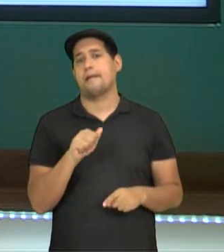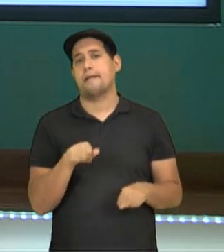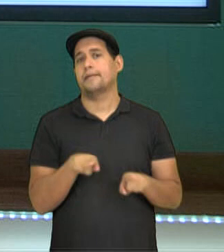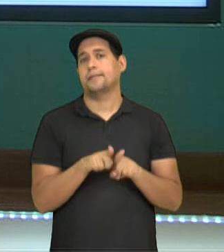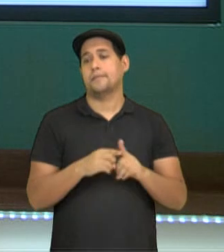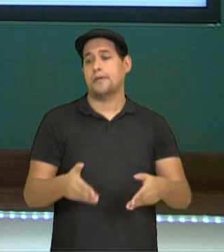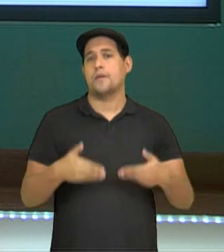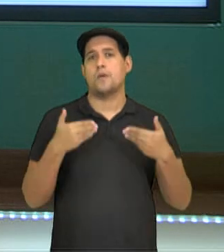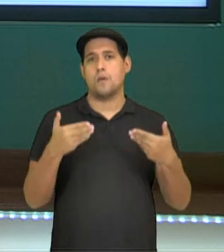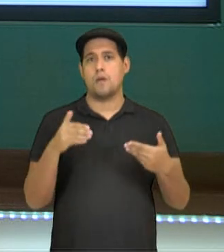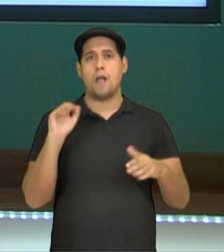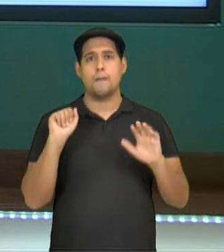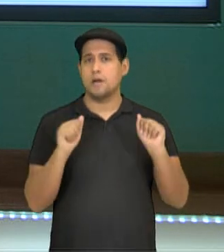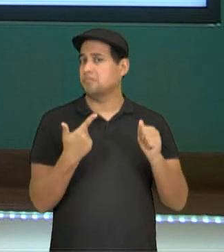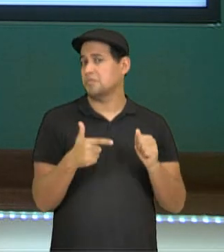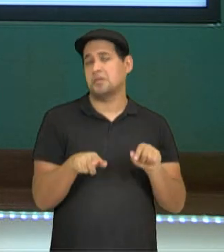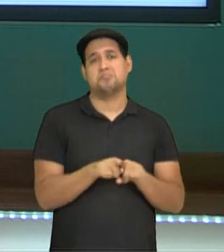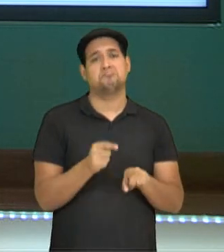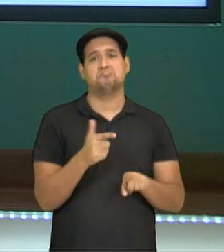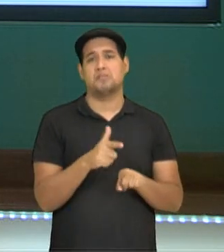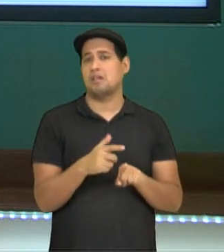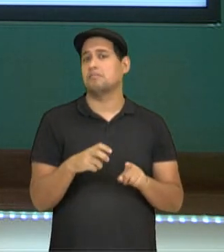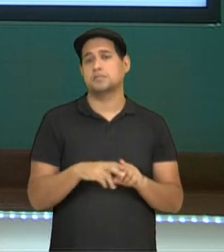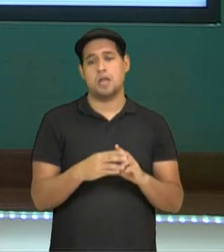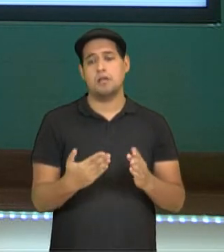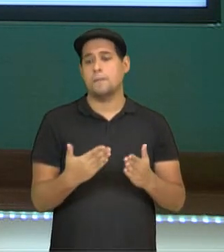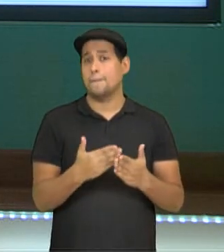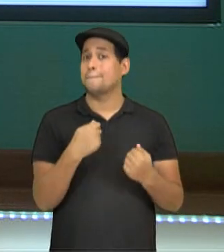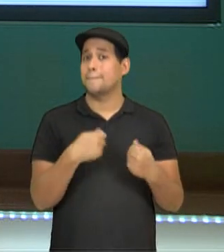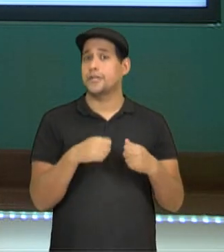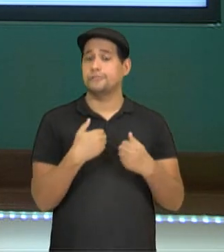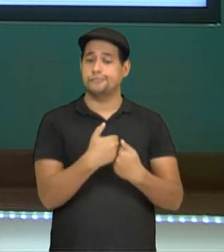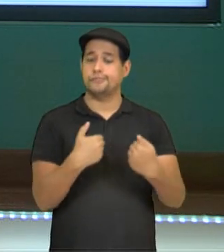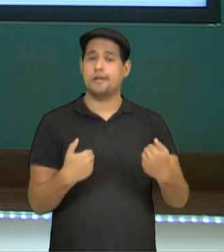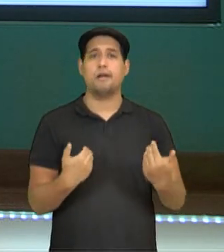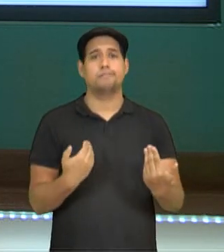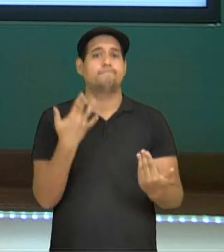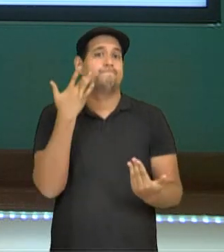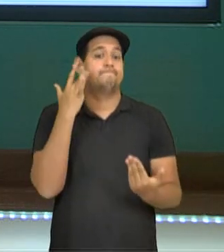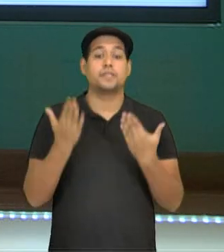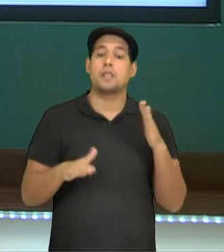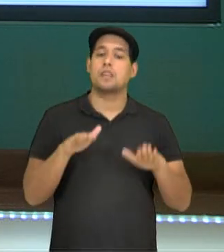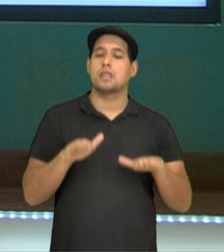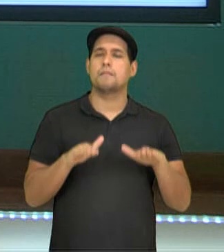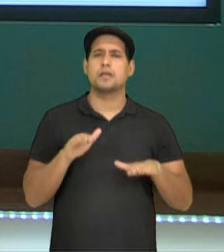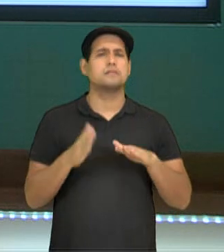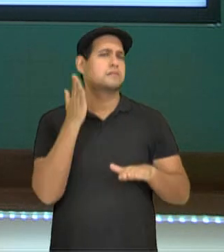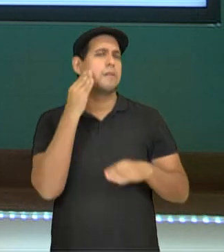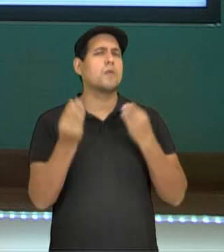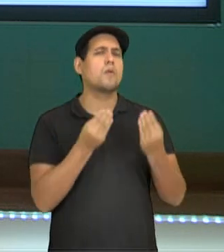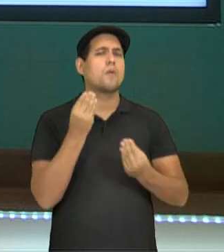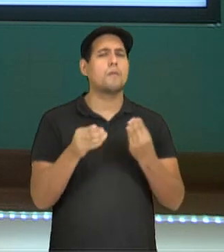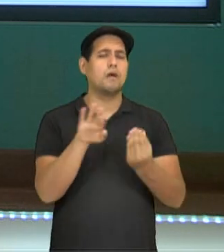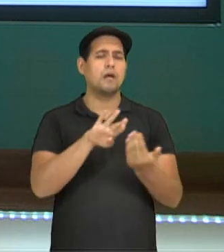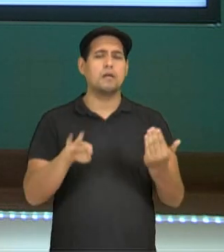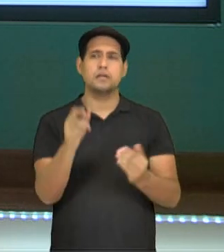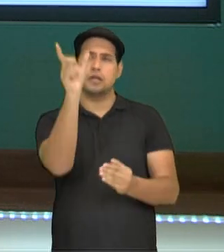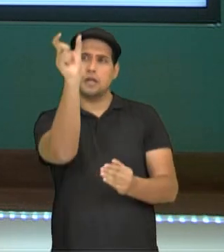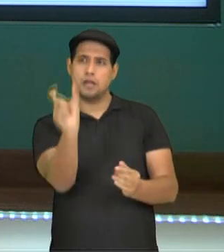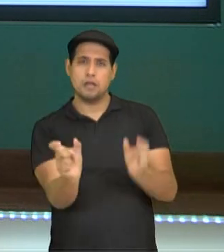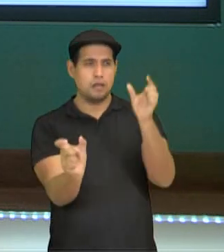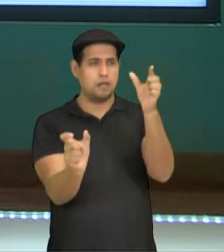né? Ou sem as duas, amputado. Depende de onde é essa amputação. Você sabe como que é dividida essa